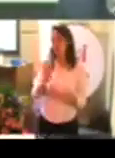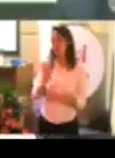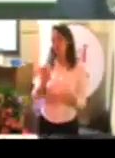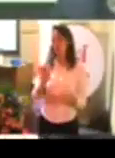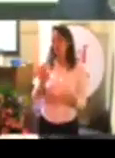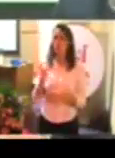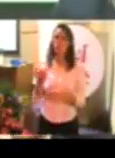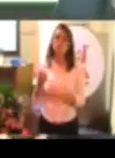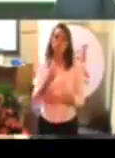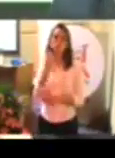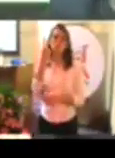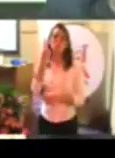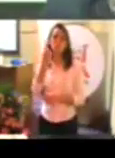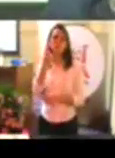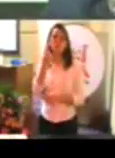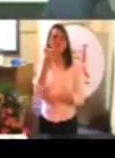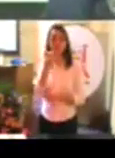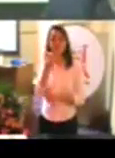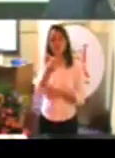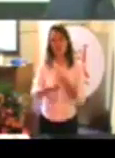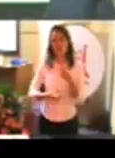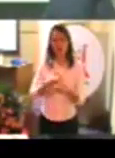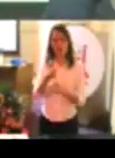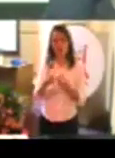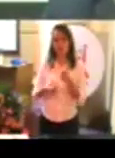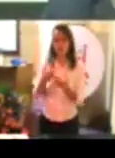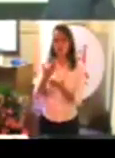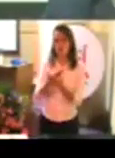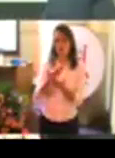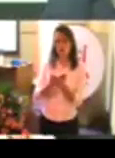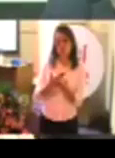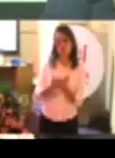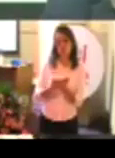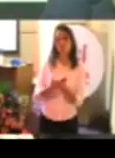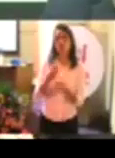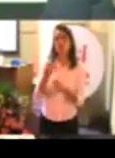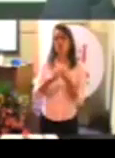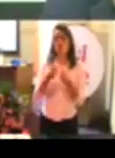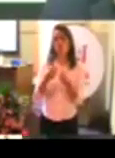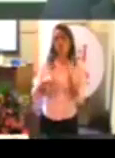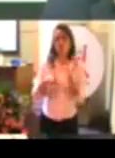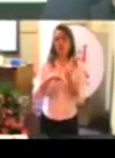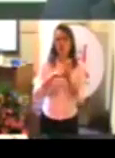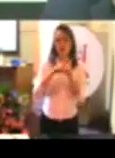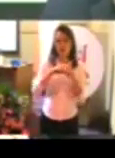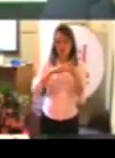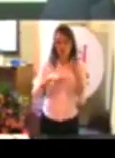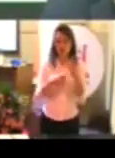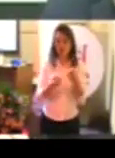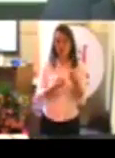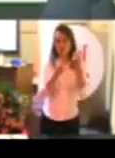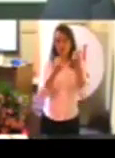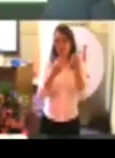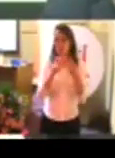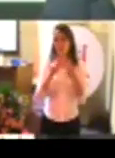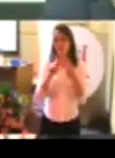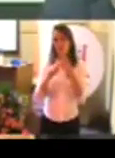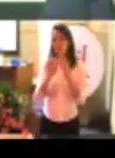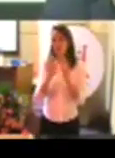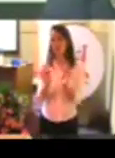apenas em um semestre, quando se estuda a formação dos três poderes da